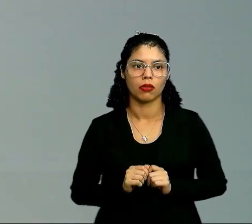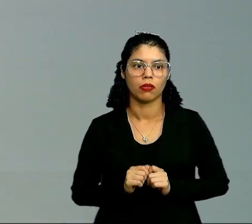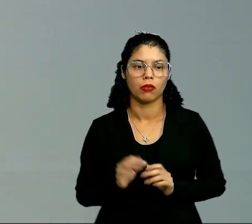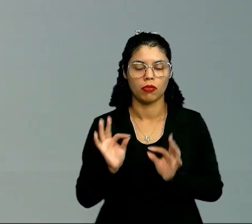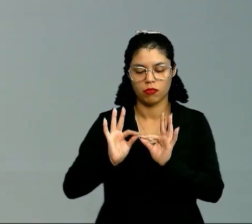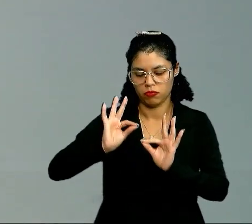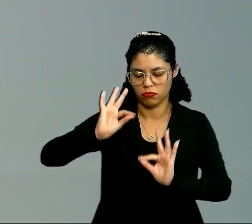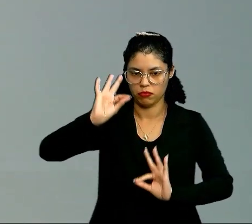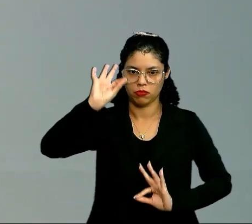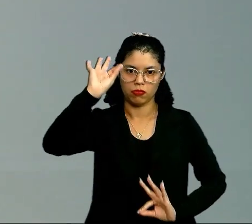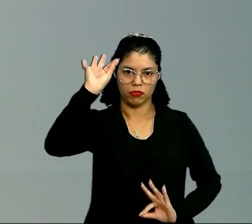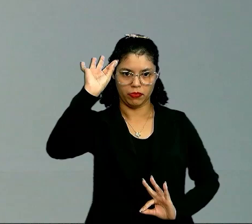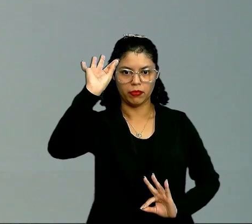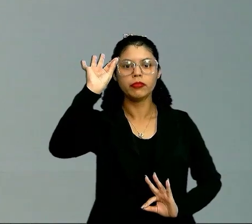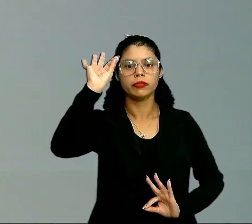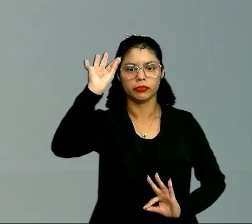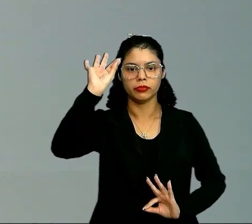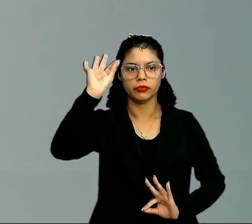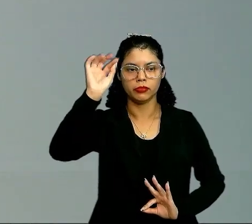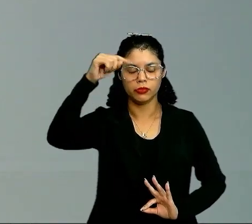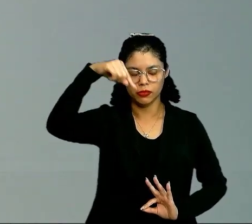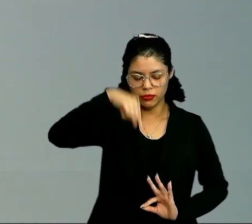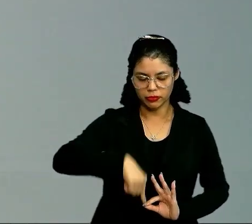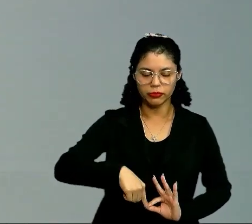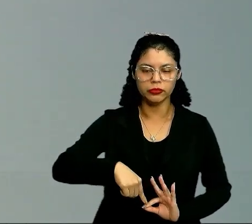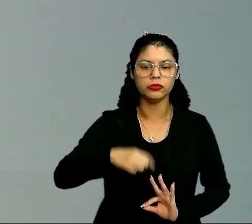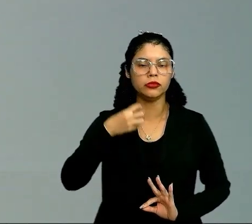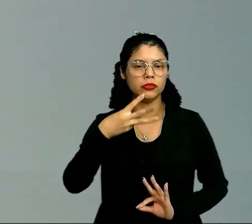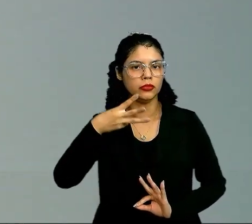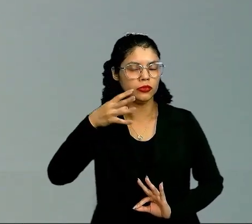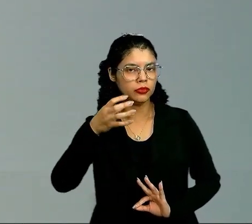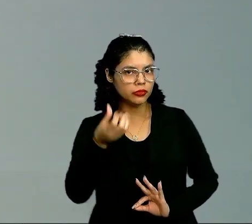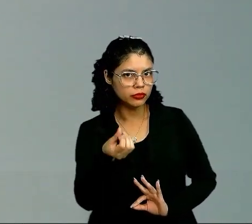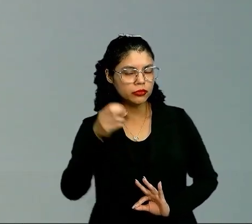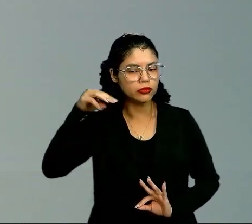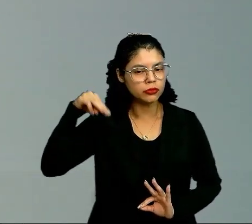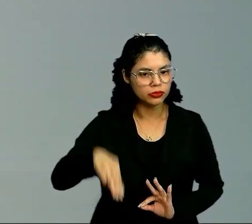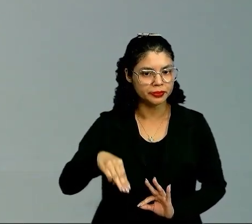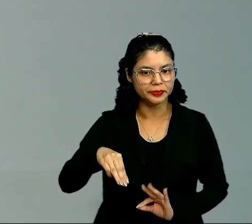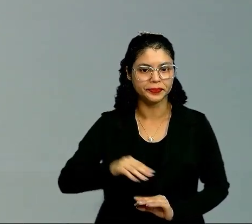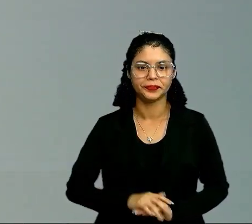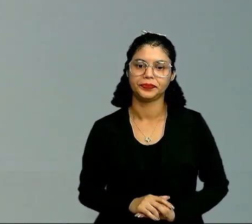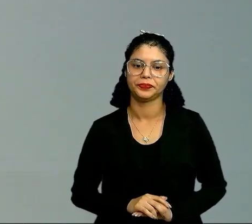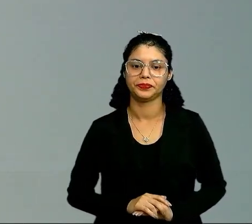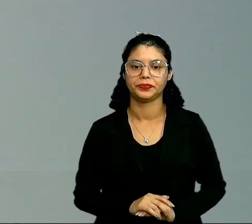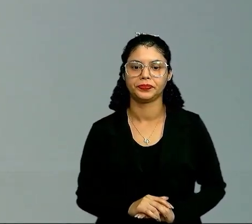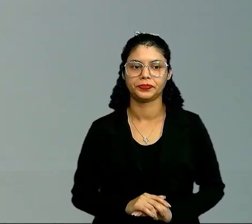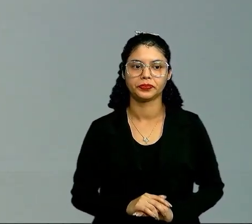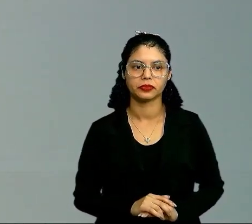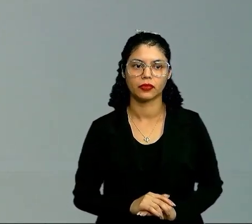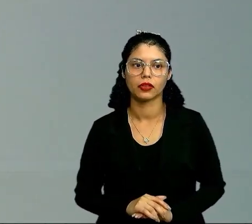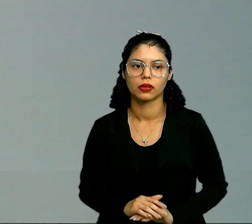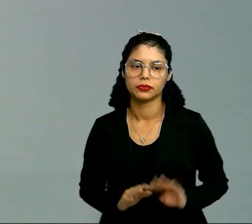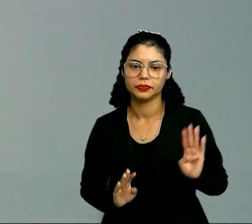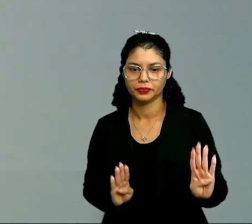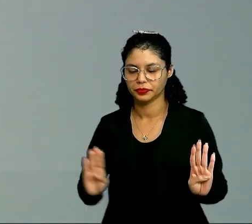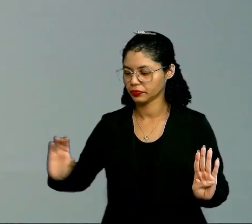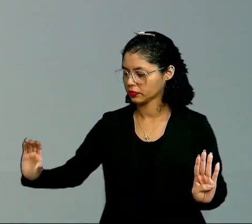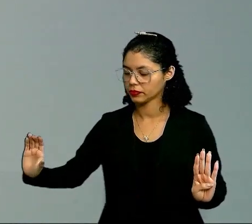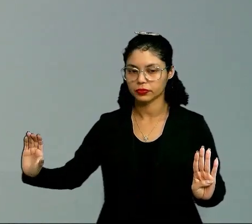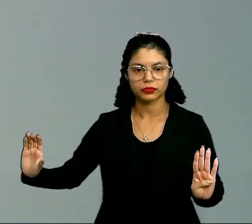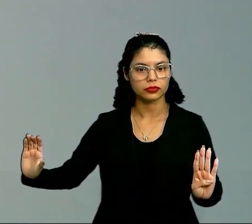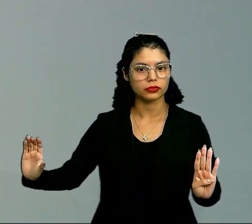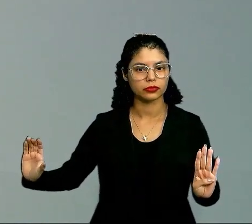A distância do prédio de cima até embaixo são 36 metros, certo? Agora, do B ao